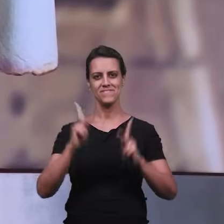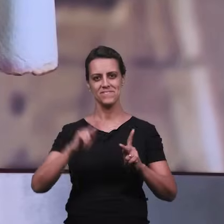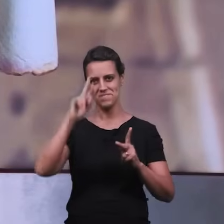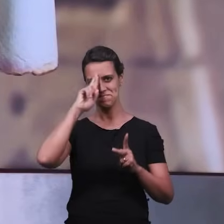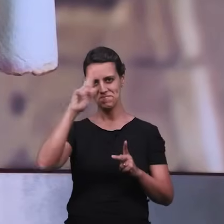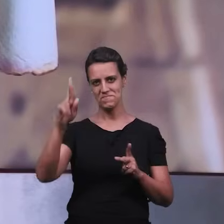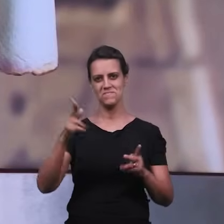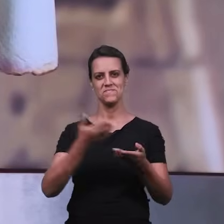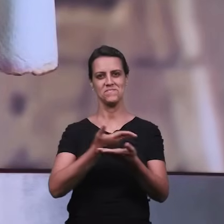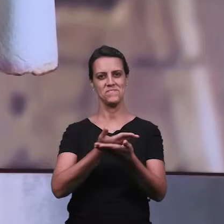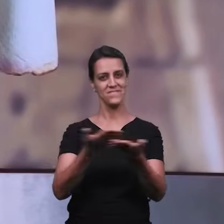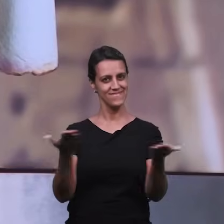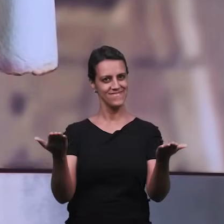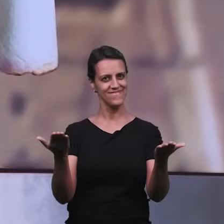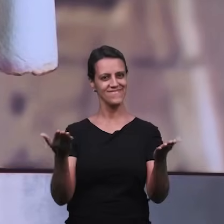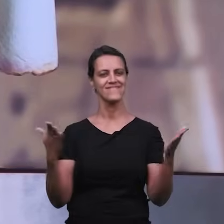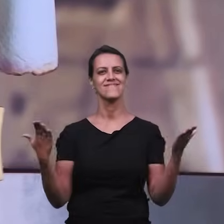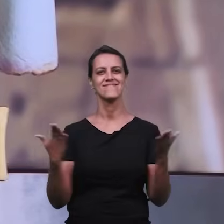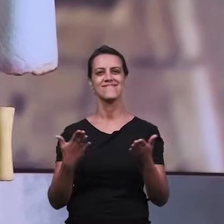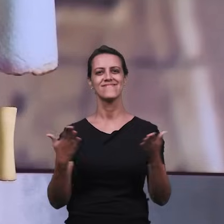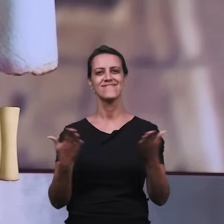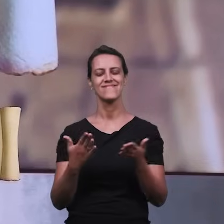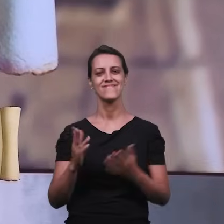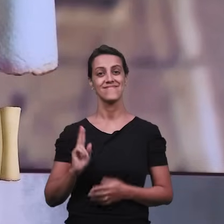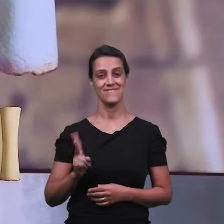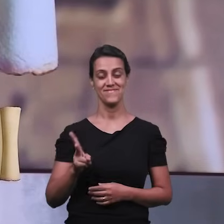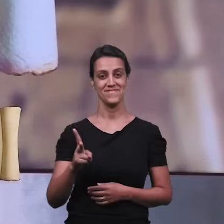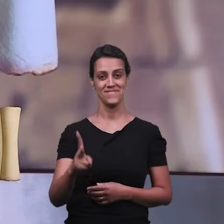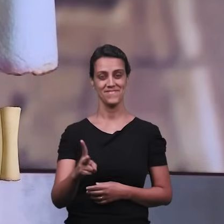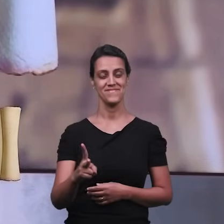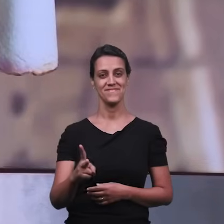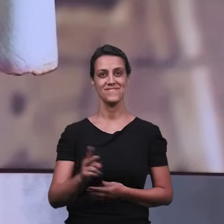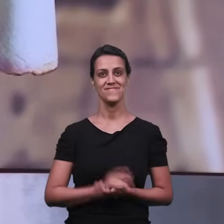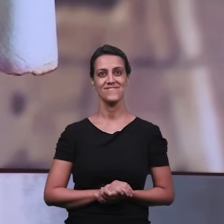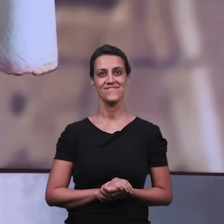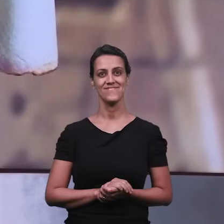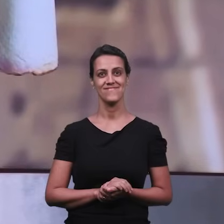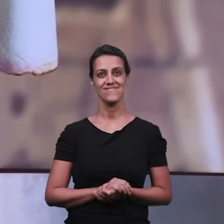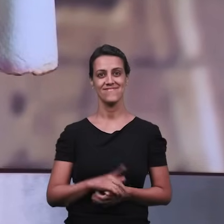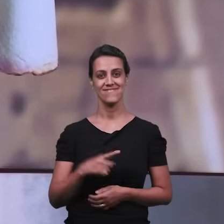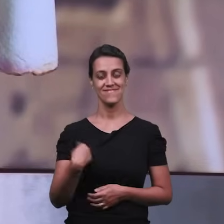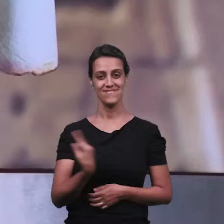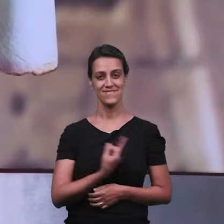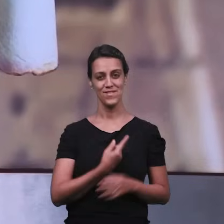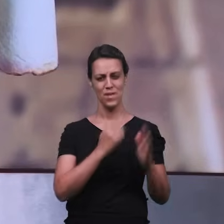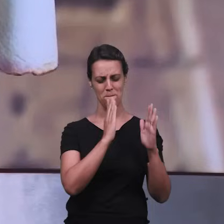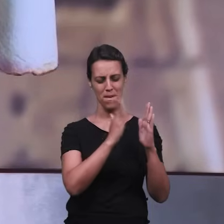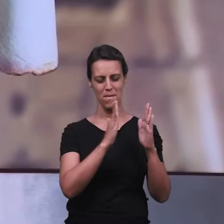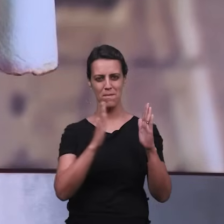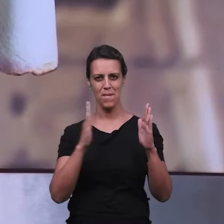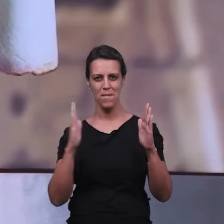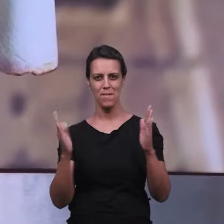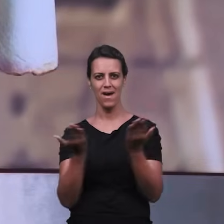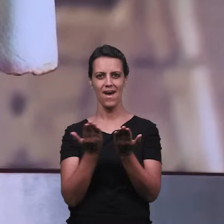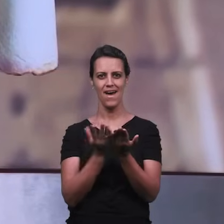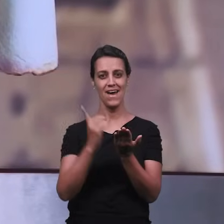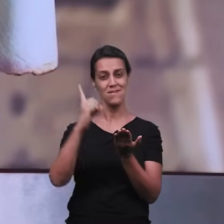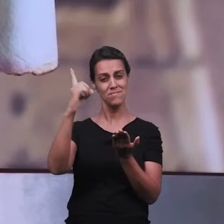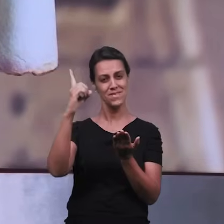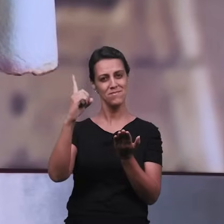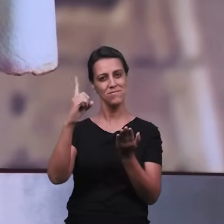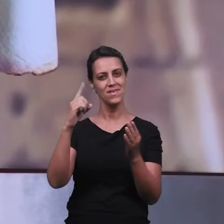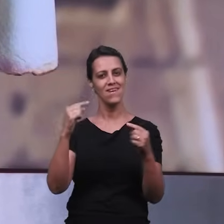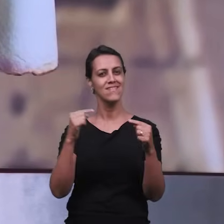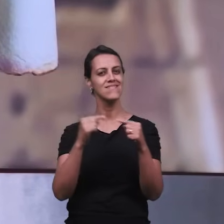paz do Senhor a todos. Hoje nós estamos dando continuidade à nossa série A Bíblia e